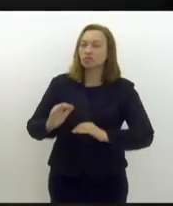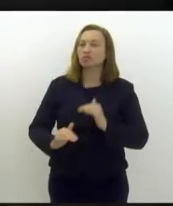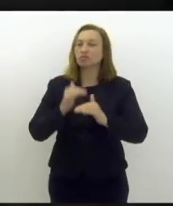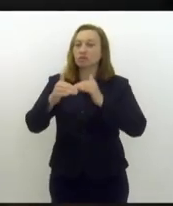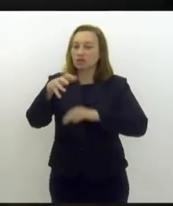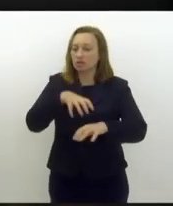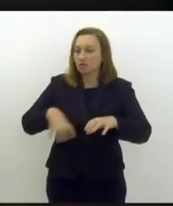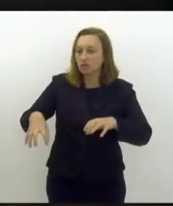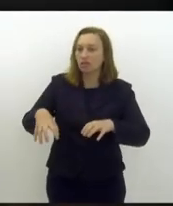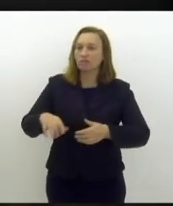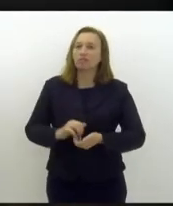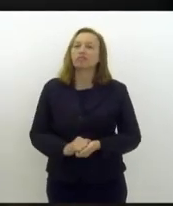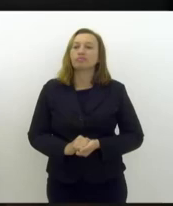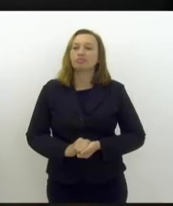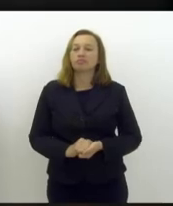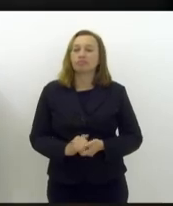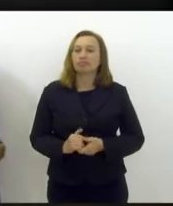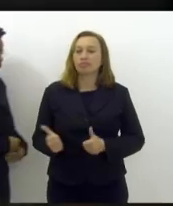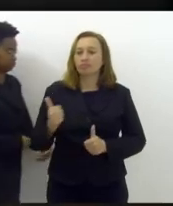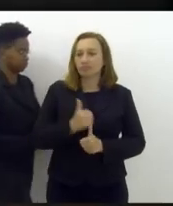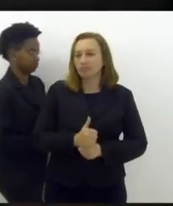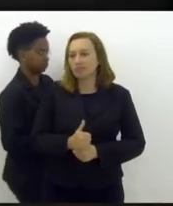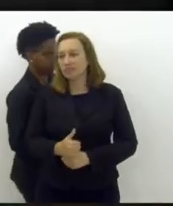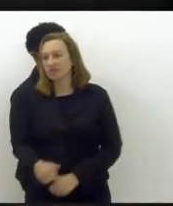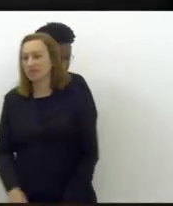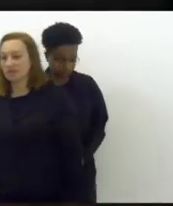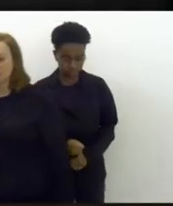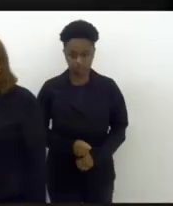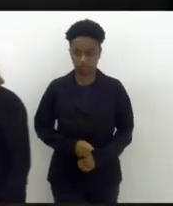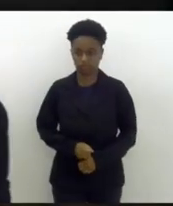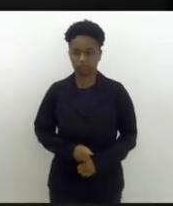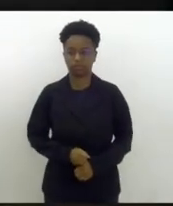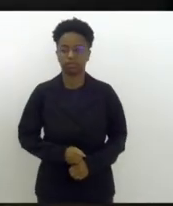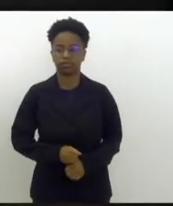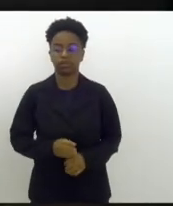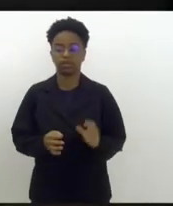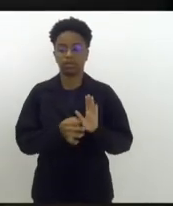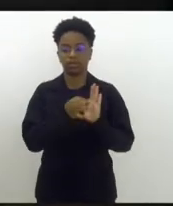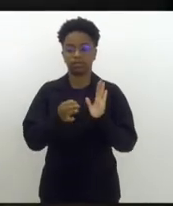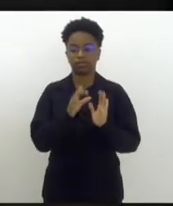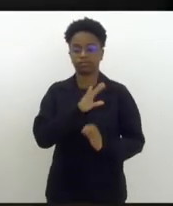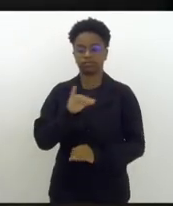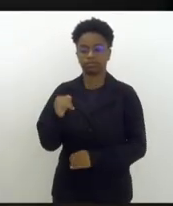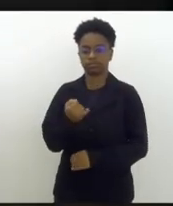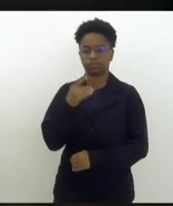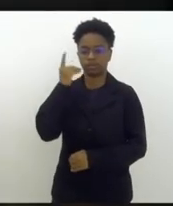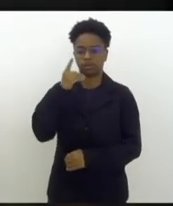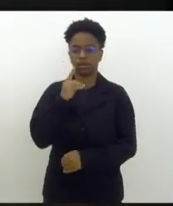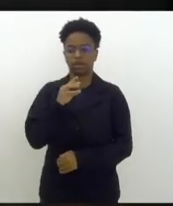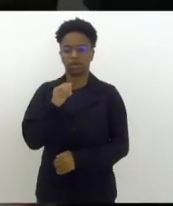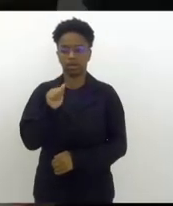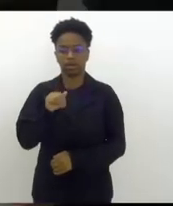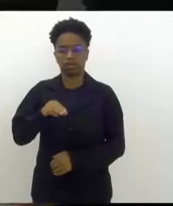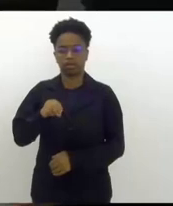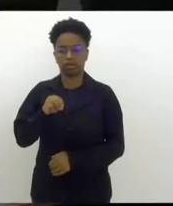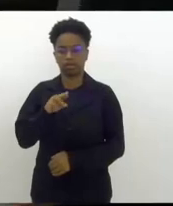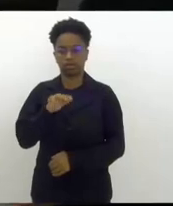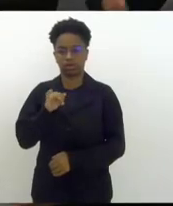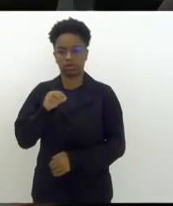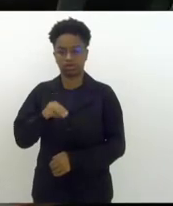desenvolvimento Regional para emitir parecer pela comissão de constituição e justiça Deputado Rodrigo Amorim